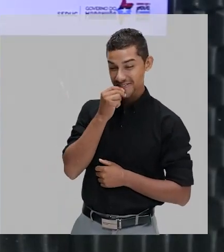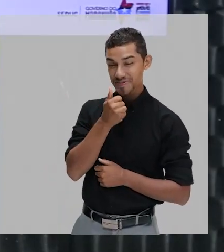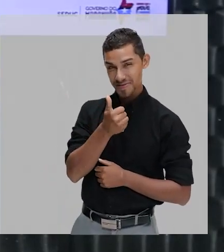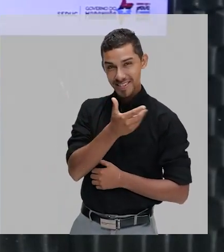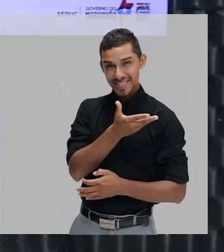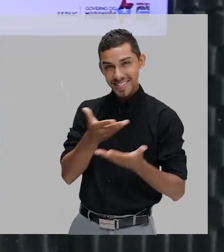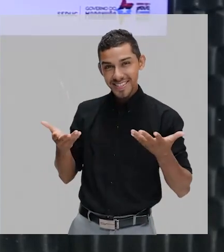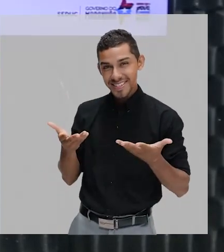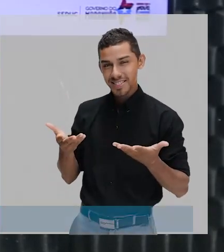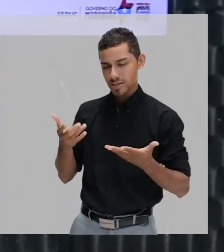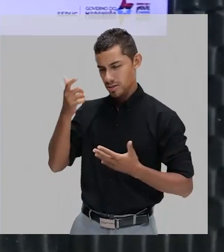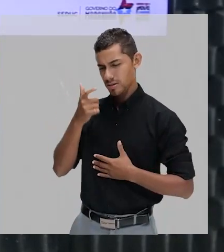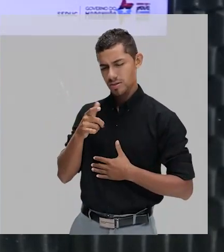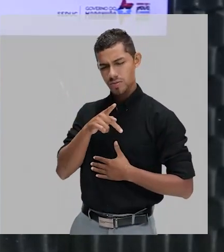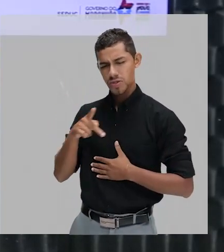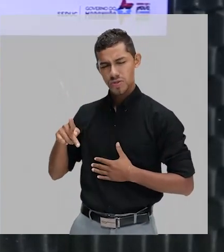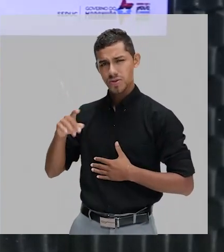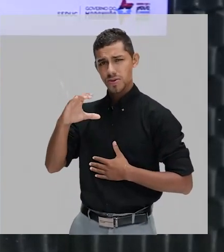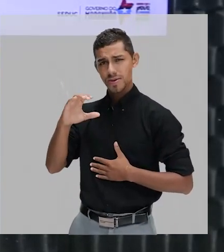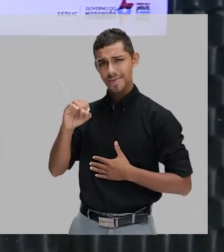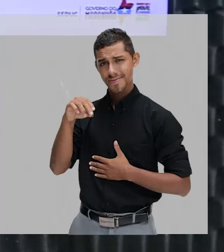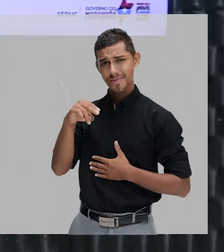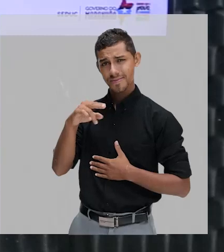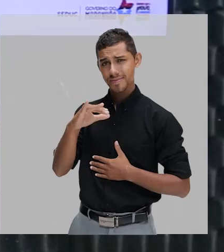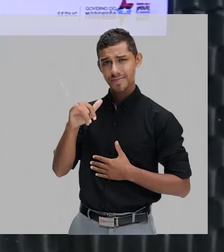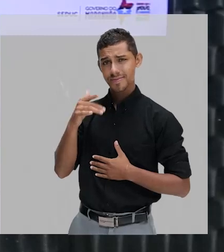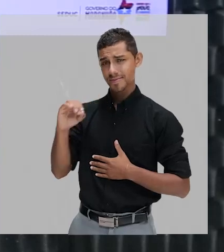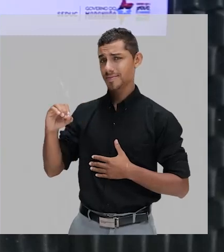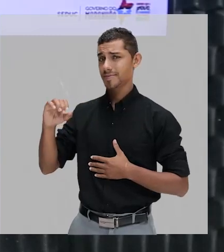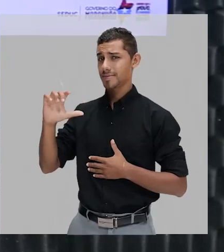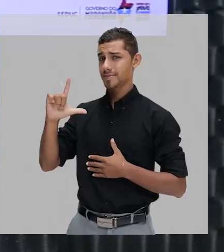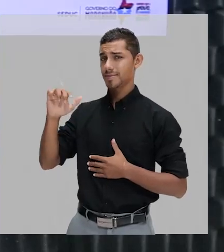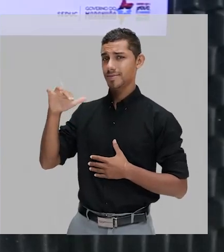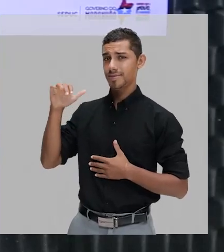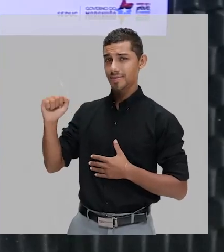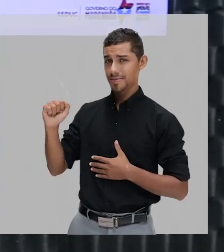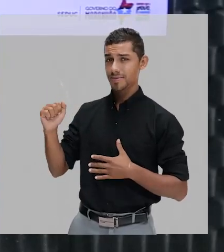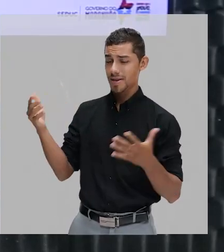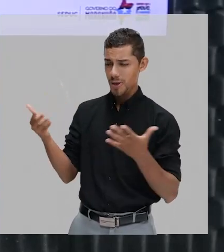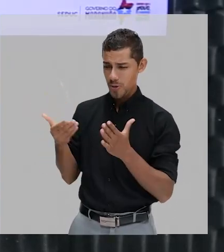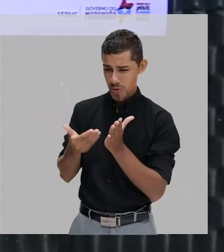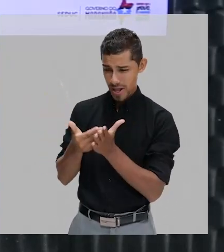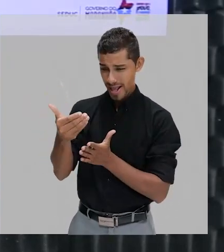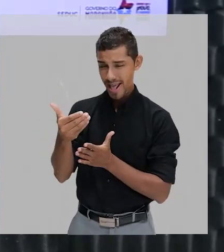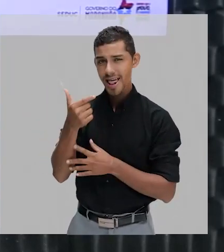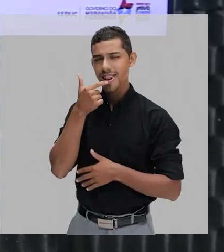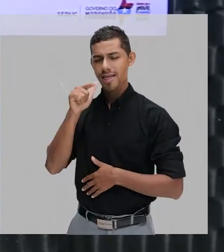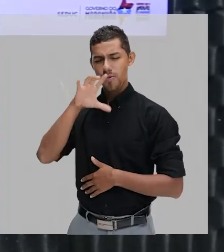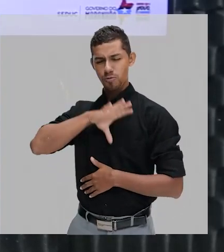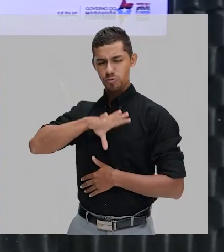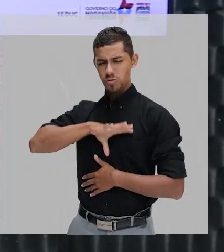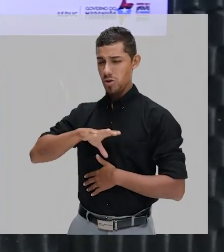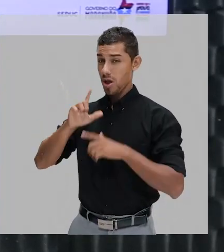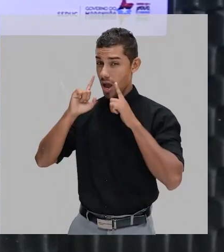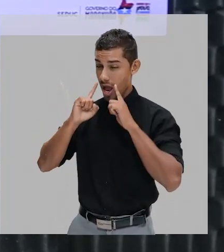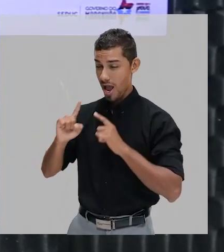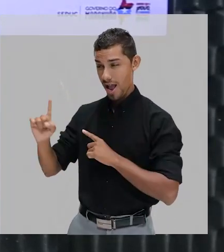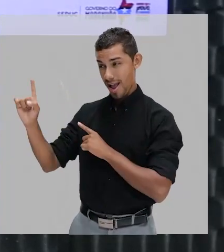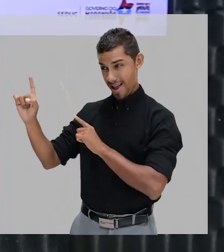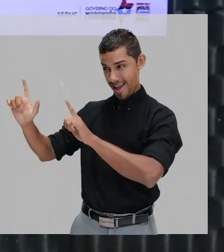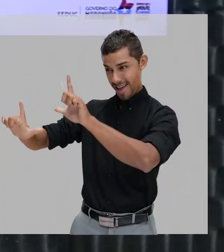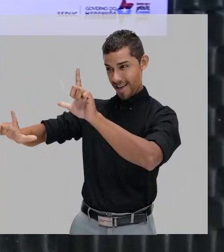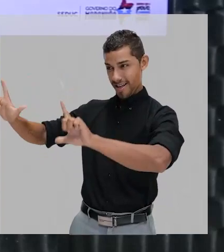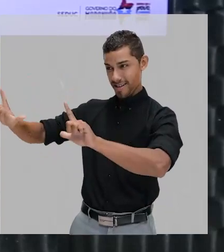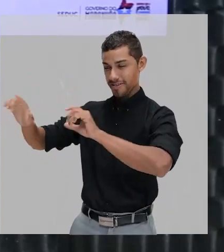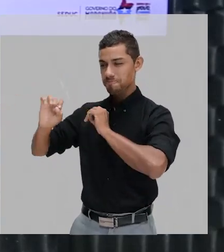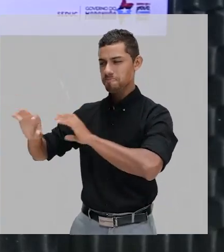pessoal, tudo bem com vocês? Sou professora Conceição Alencar e começa agora a sua aula de língua portuguesa. Se liga na TV Educação e no